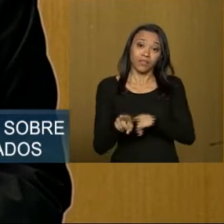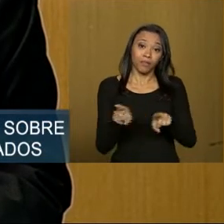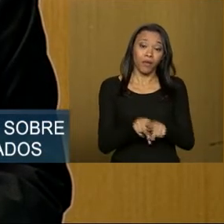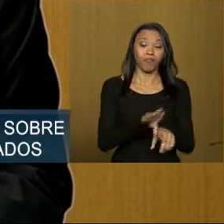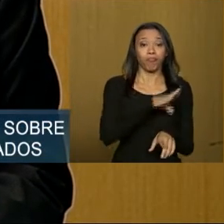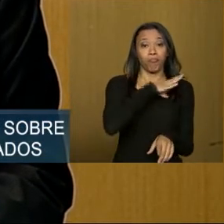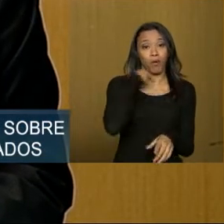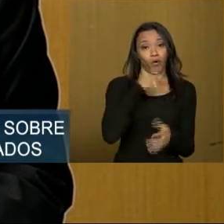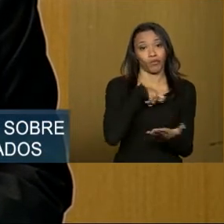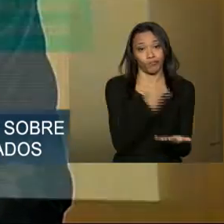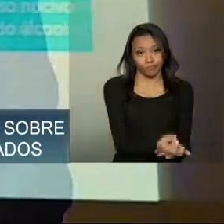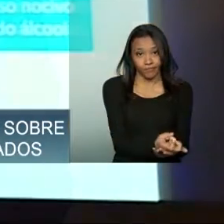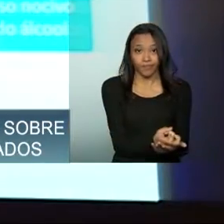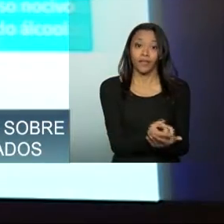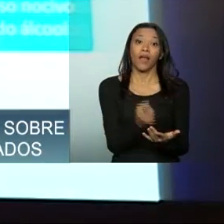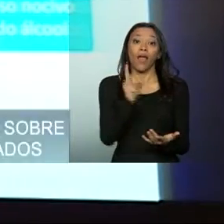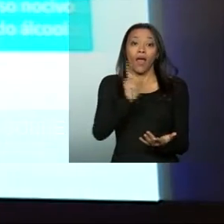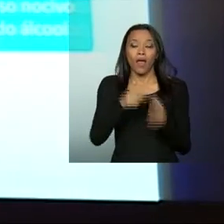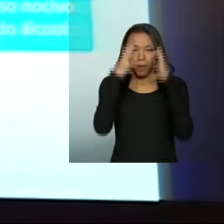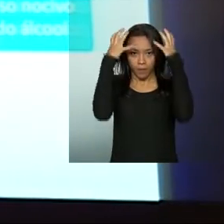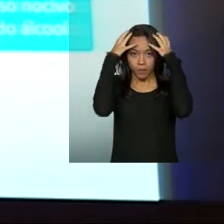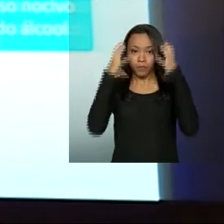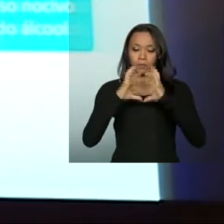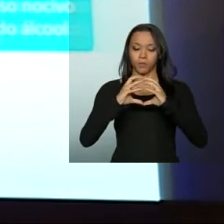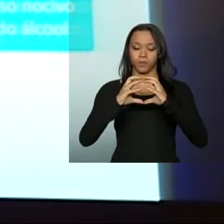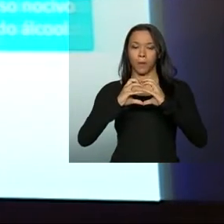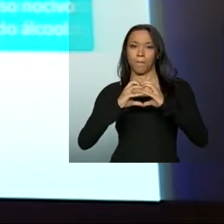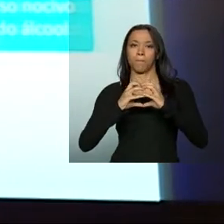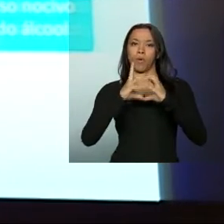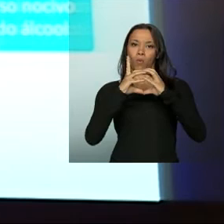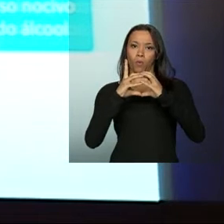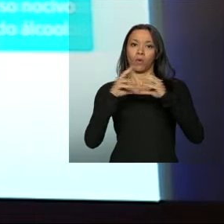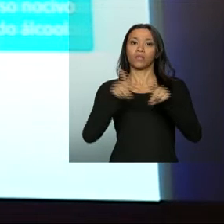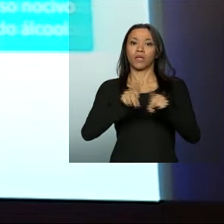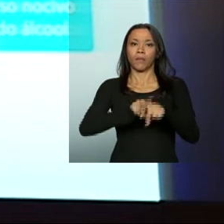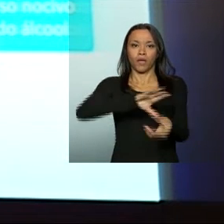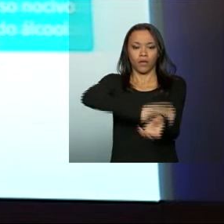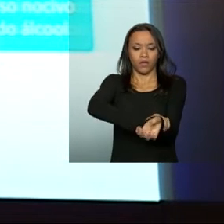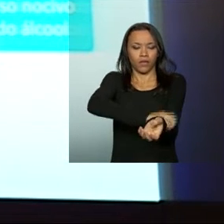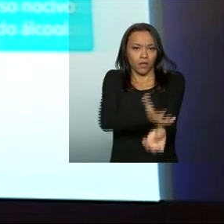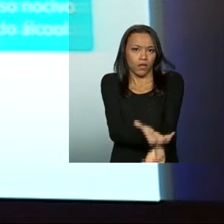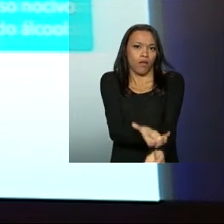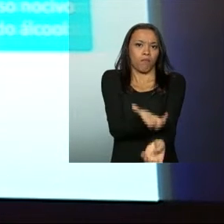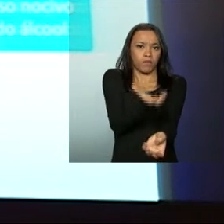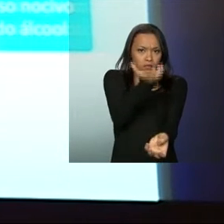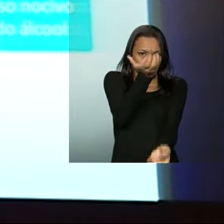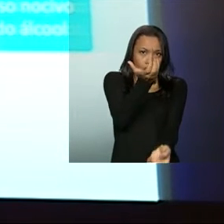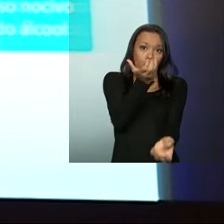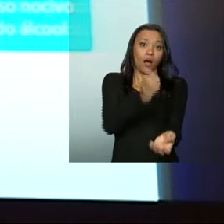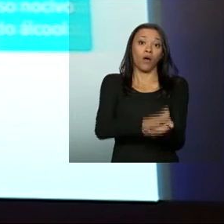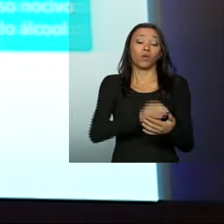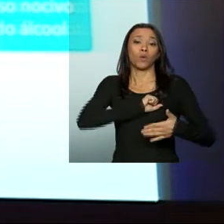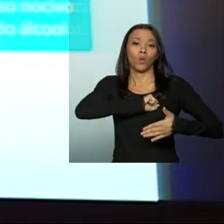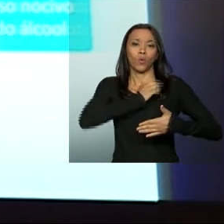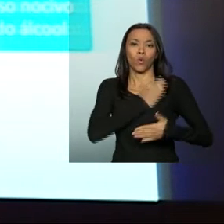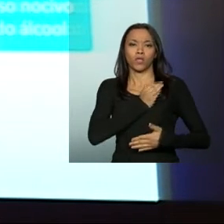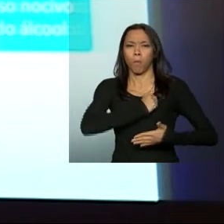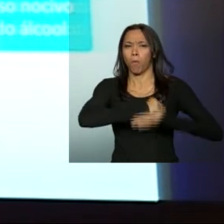São, então, as doenças cardiovasculares, dentre elas, né, a hipertensão arterial, o infarto,